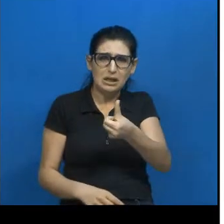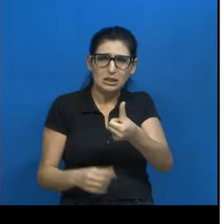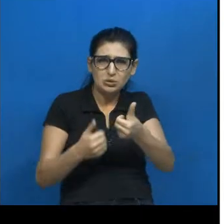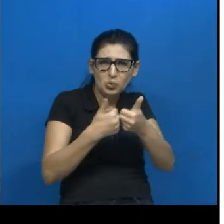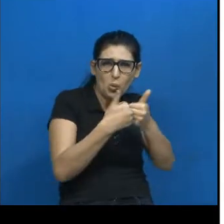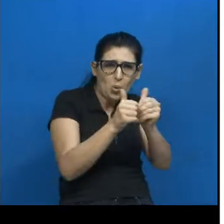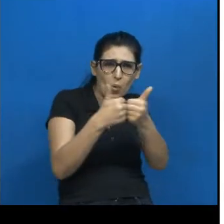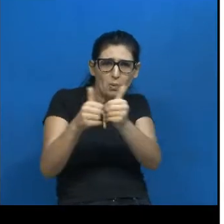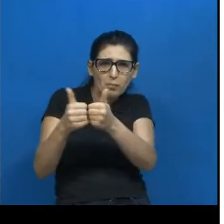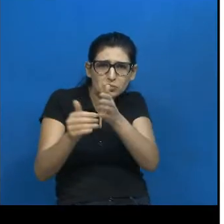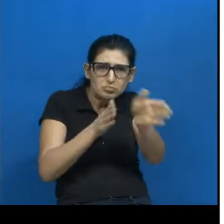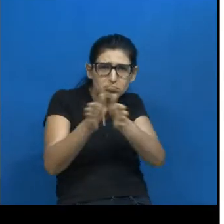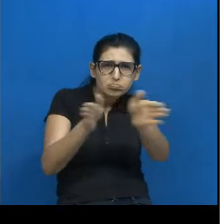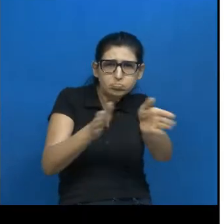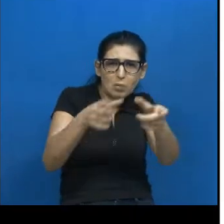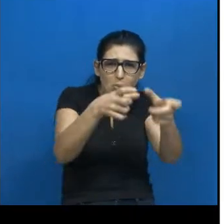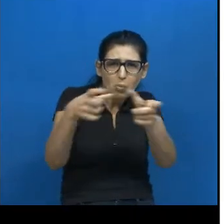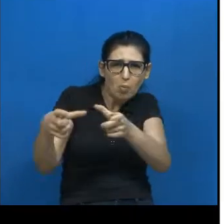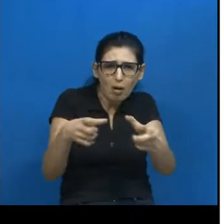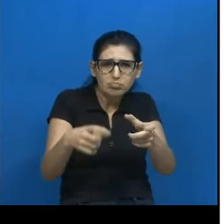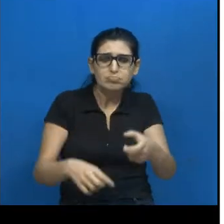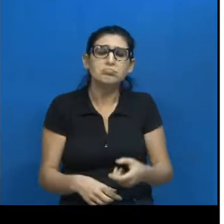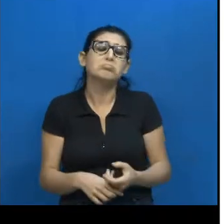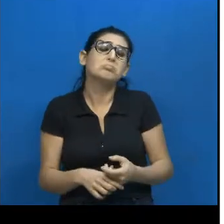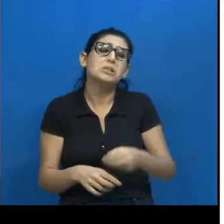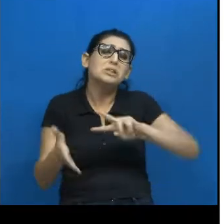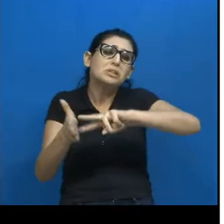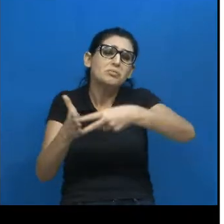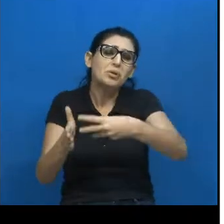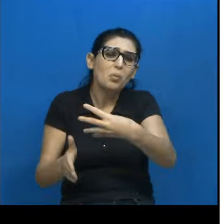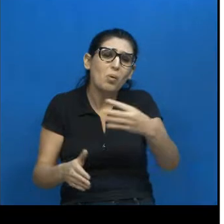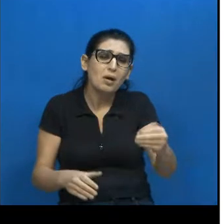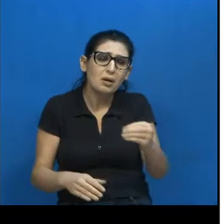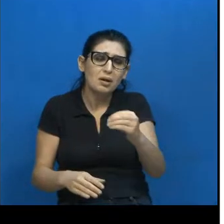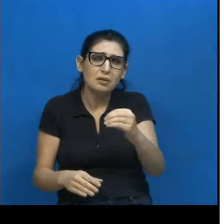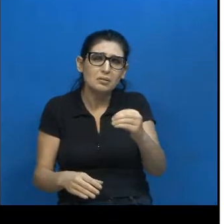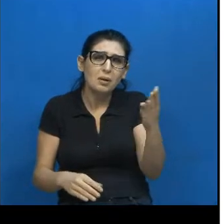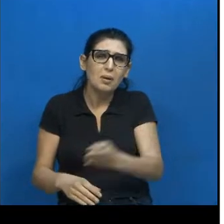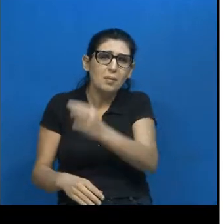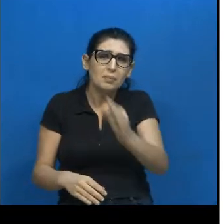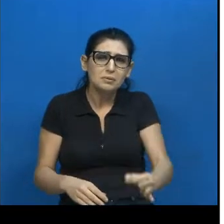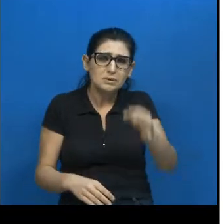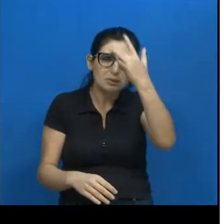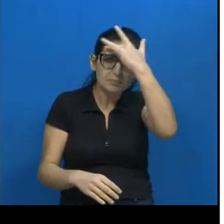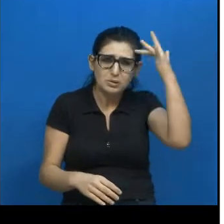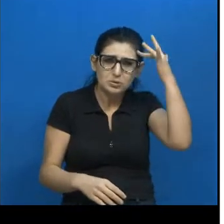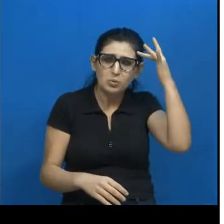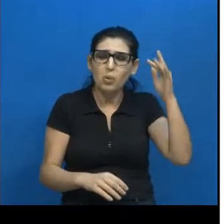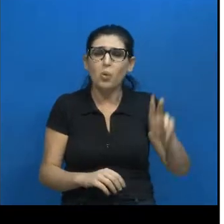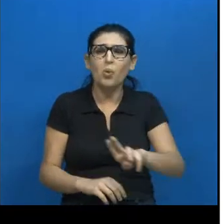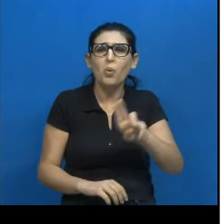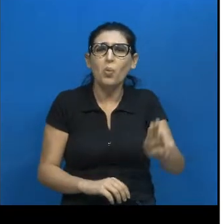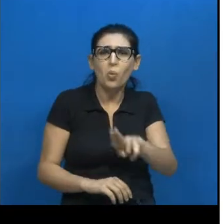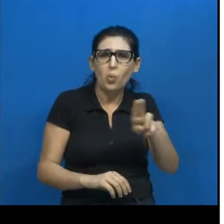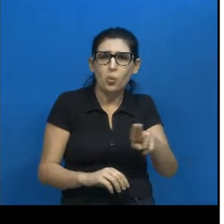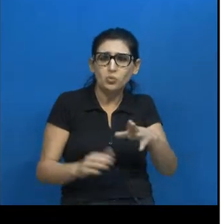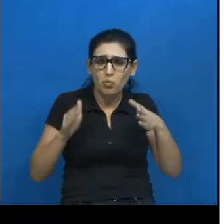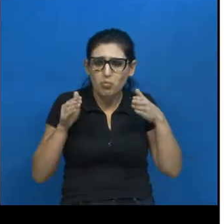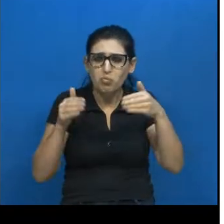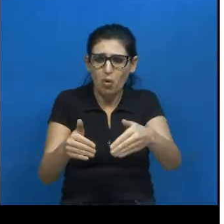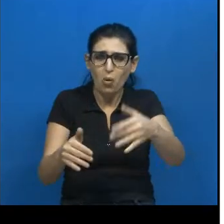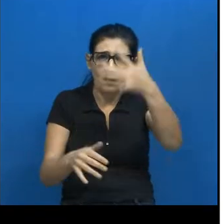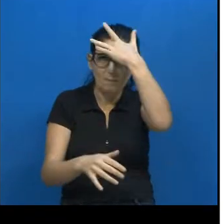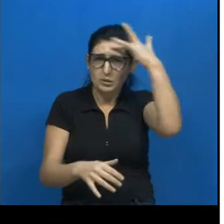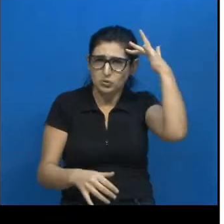representam 40% dos passageiros. Então, a gente está tratando de uma forma que a gente está focado para os passageiros,